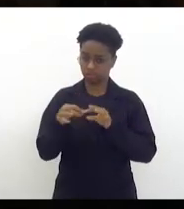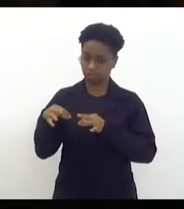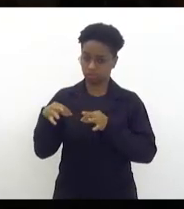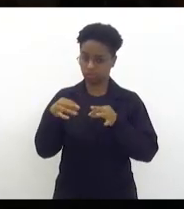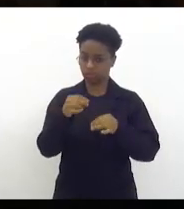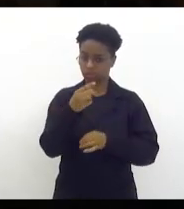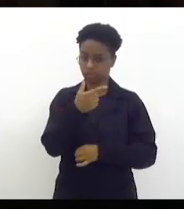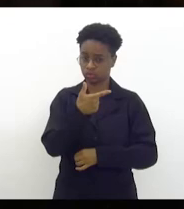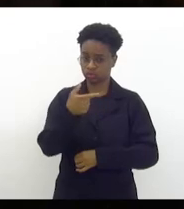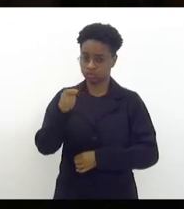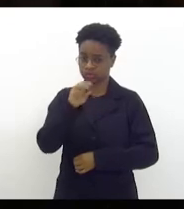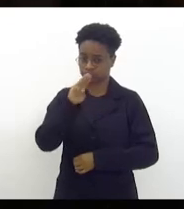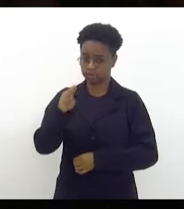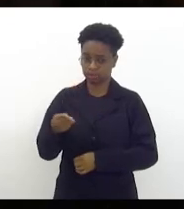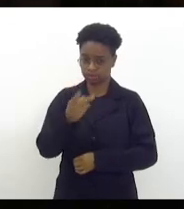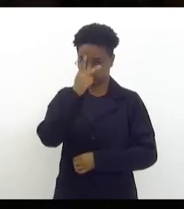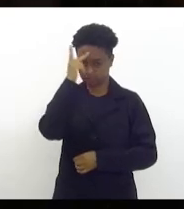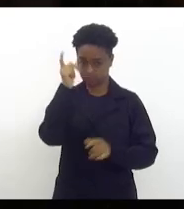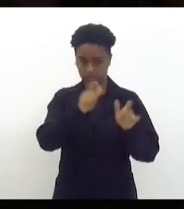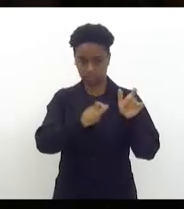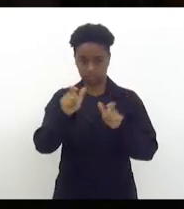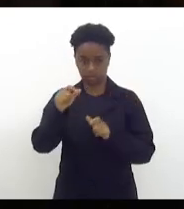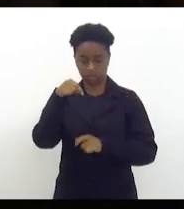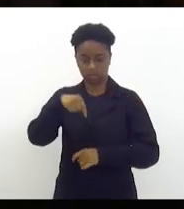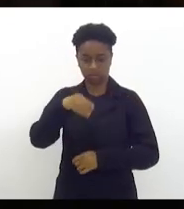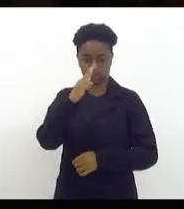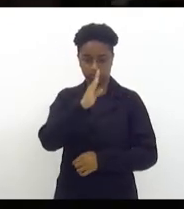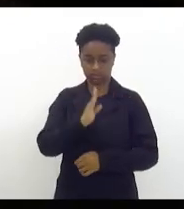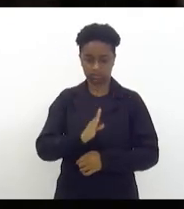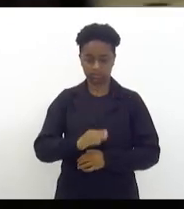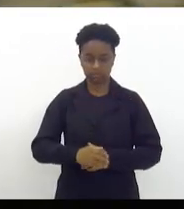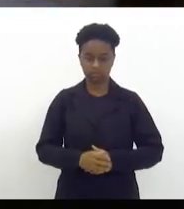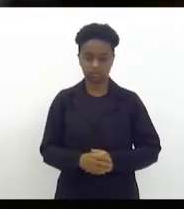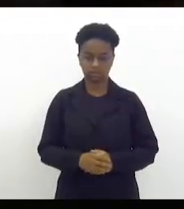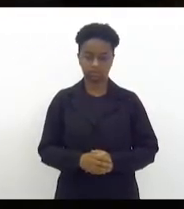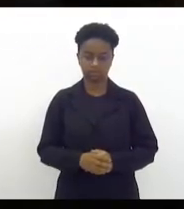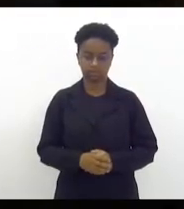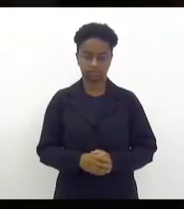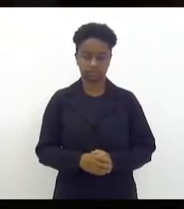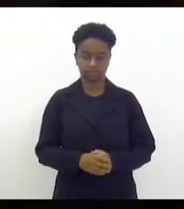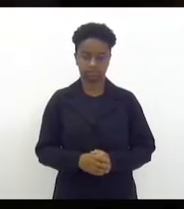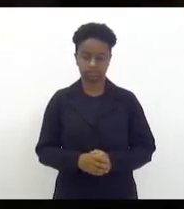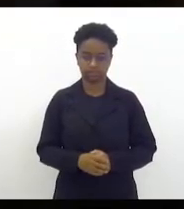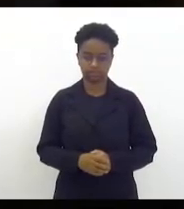200 milhões de brasileiros.